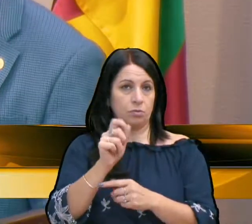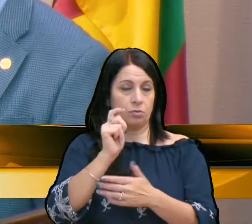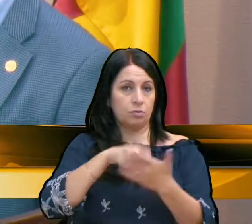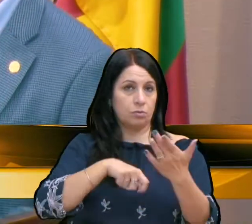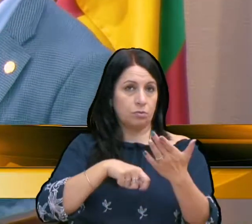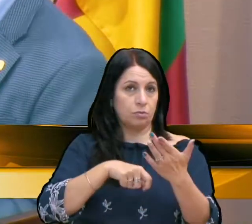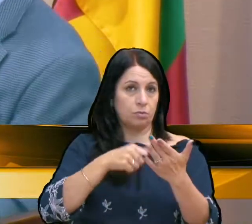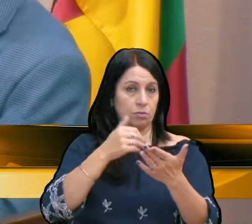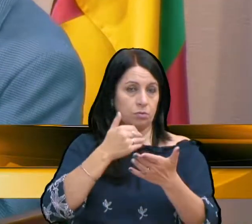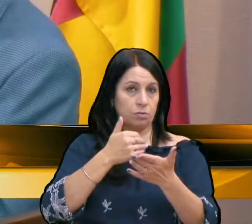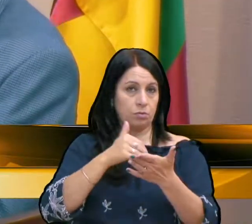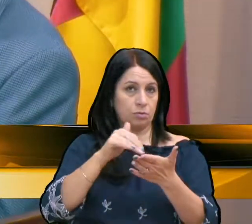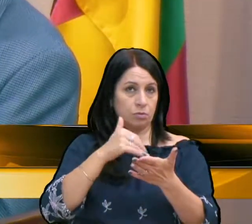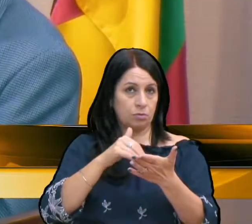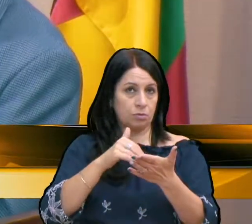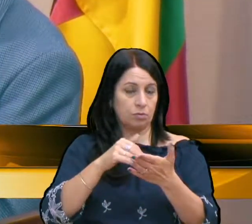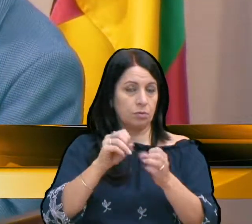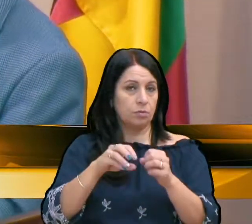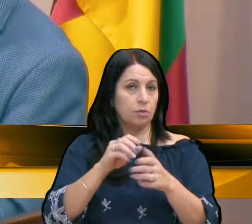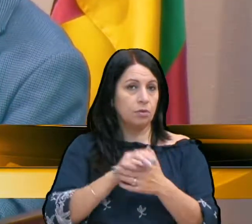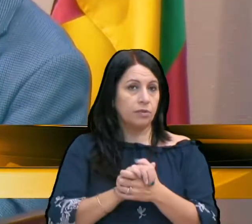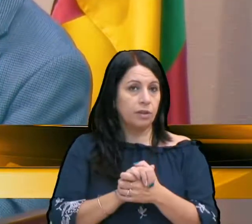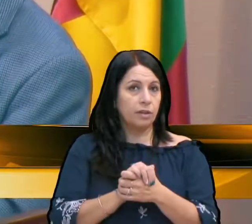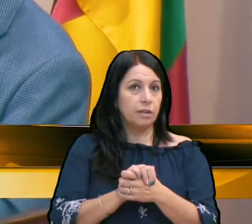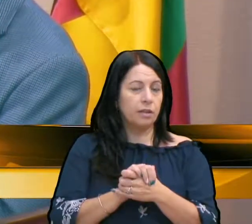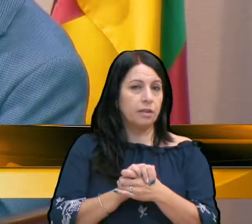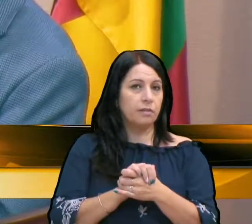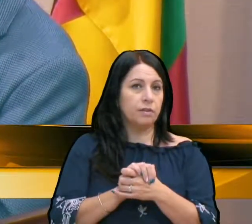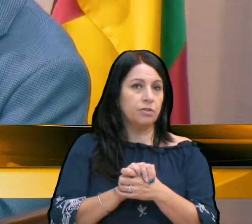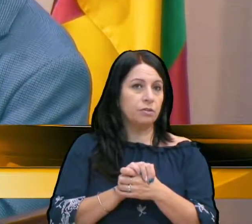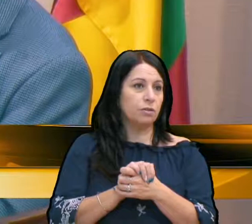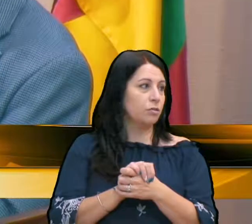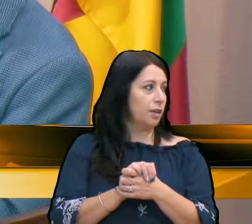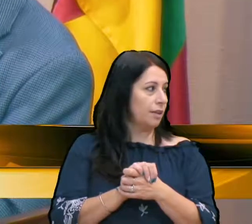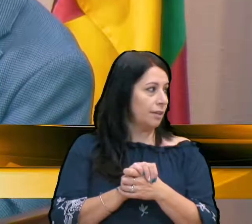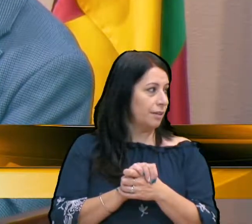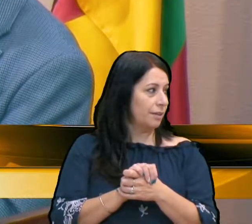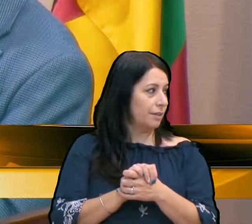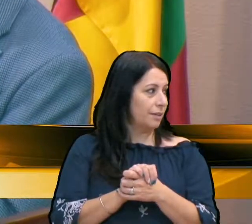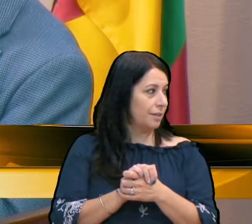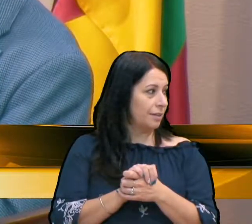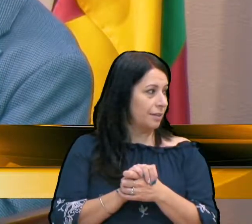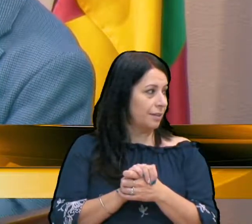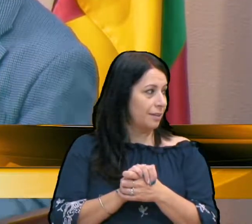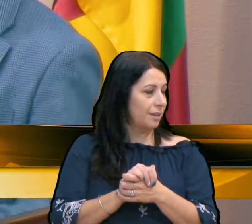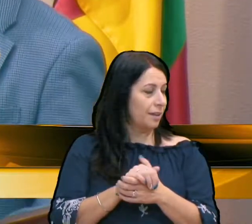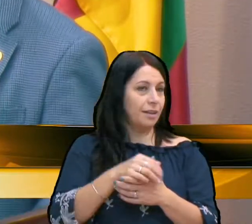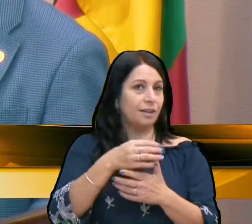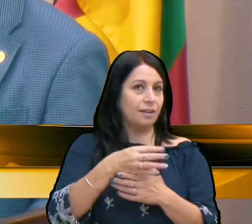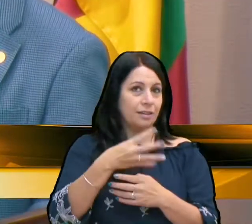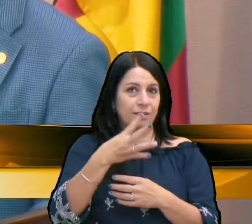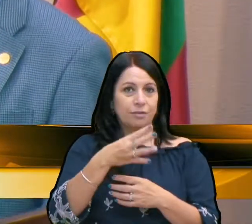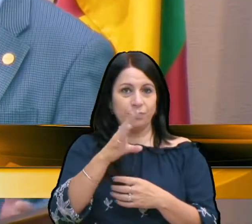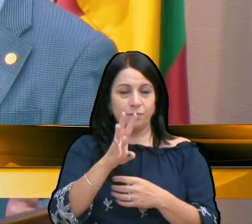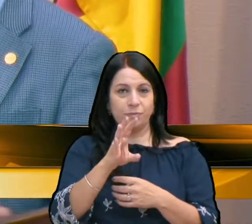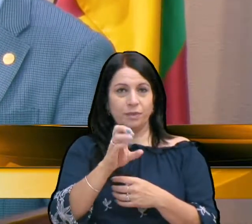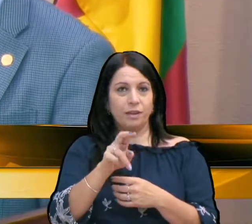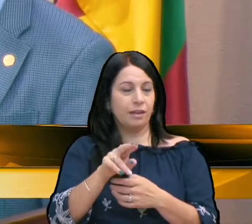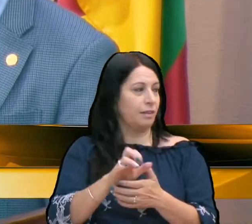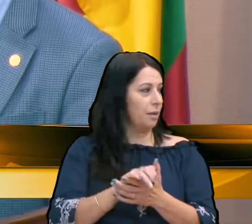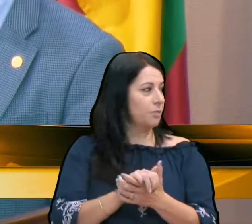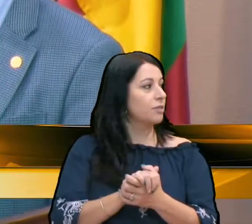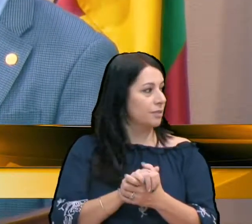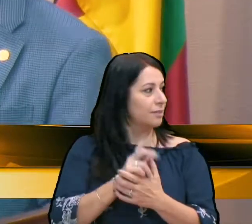à Secretária de Educação. Encaminhada à 4ª CRE. A 4ª CRE encaminhou